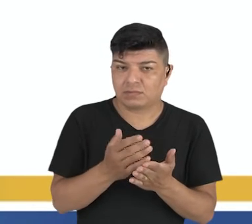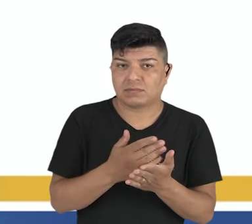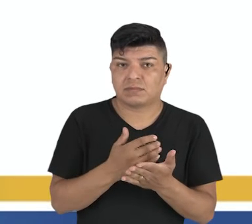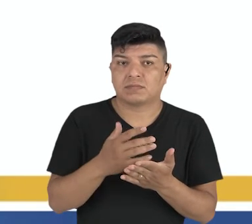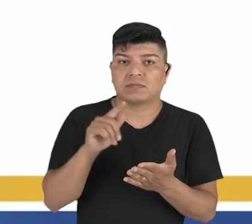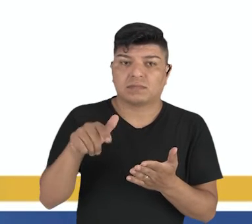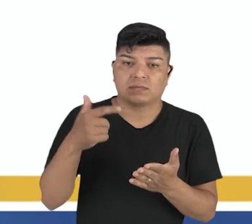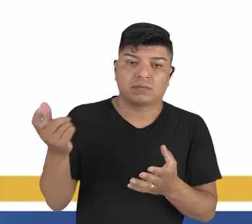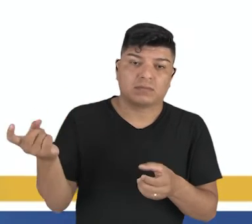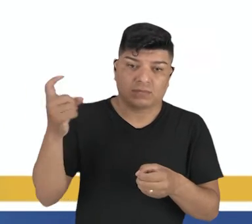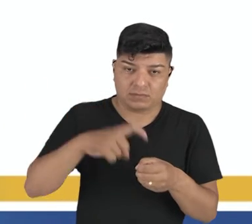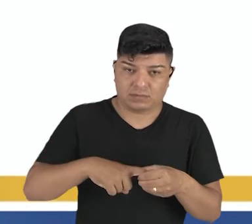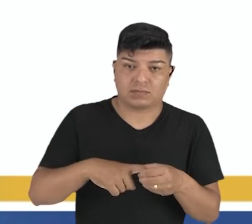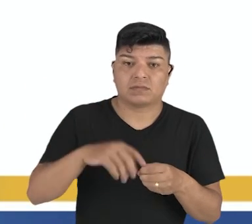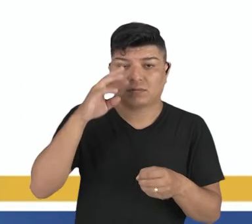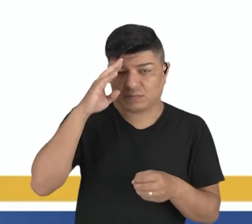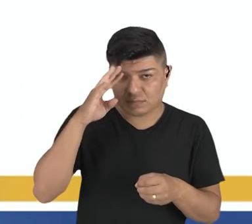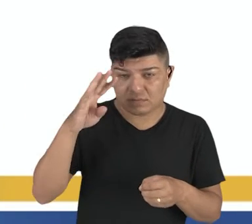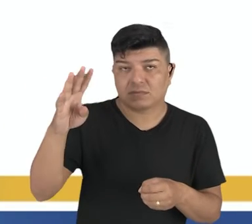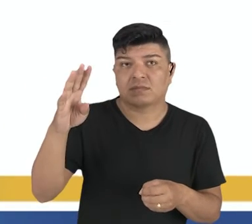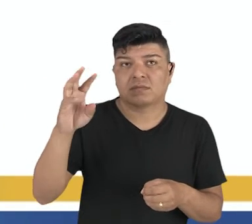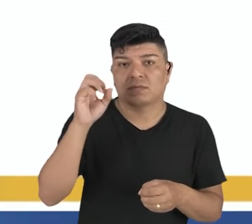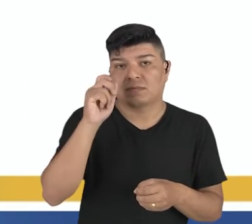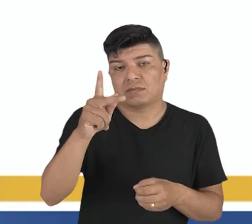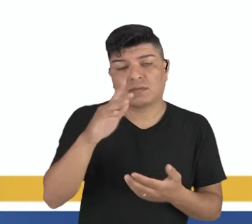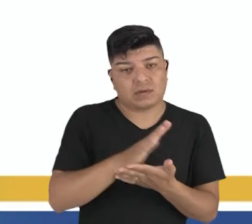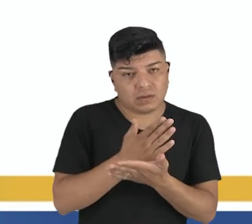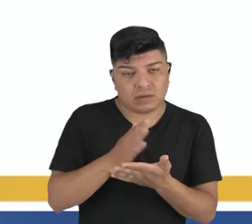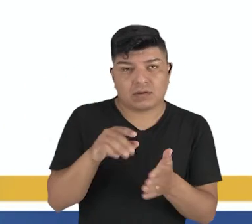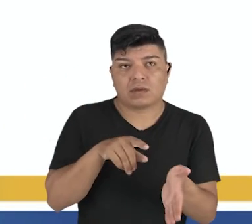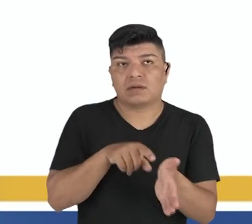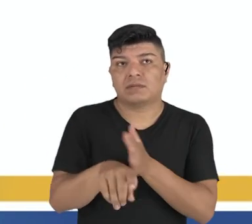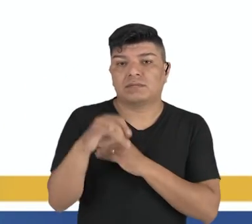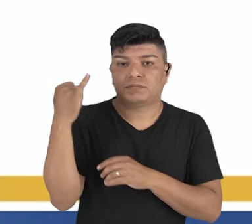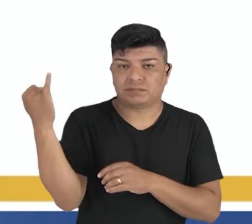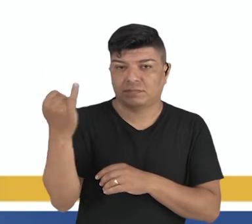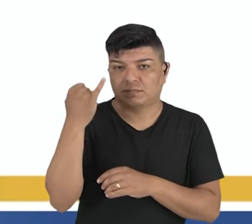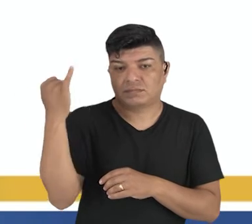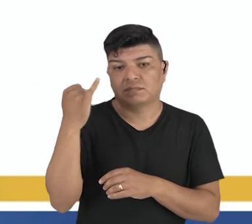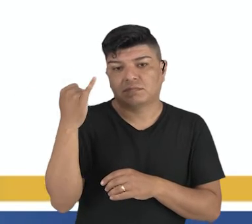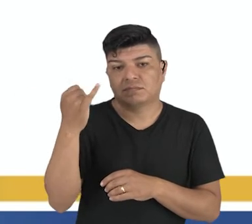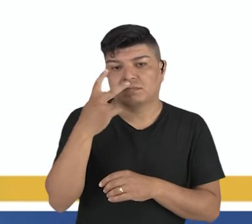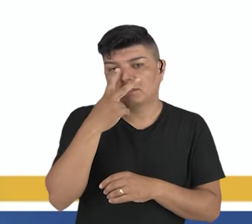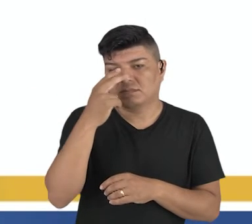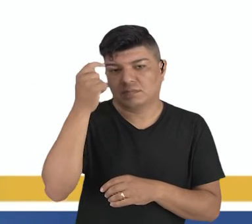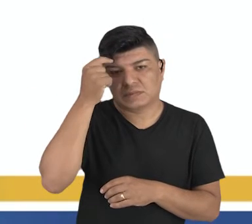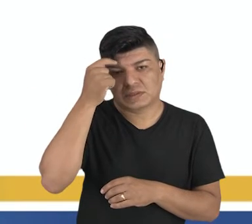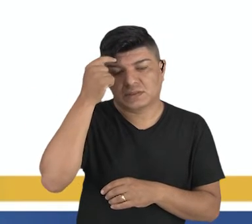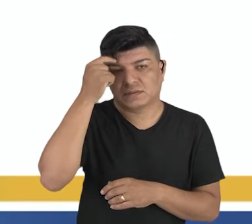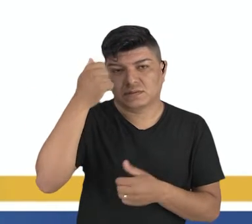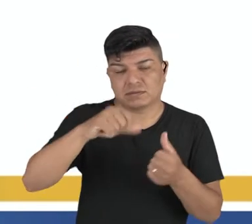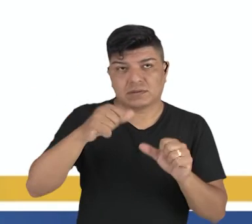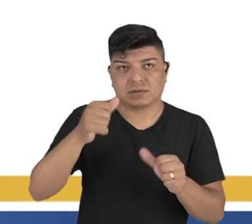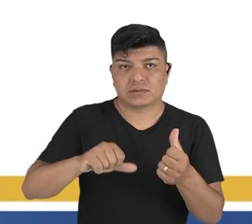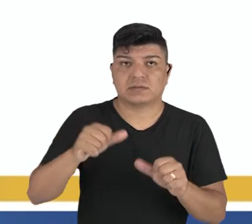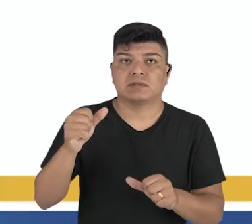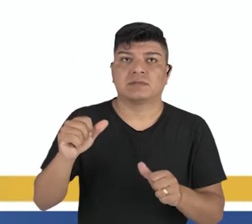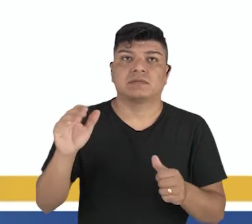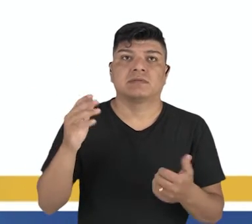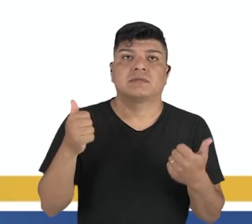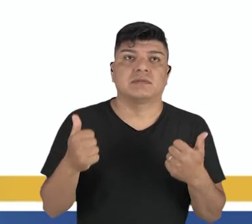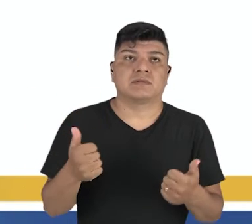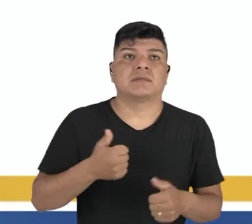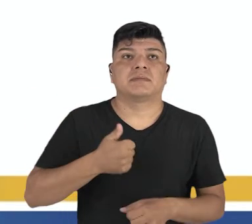respondendo, depois retomem para vocês refletirem. Algumas perguntas importantes que às vezes a gente não para analisar. Vamos lá?